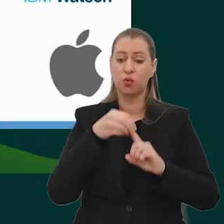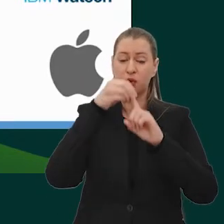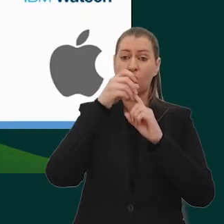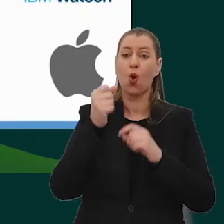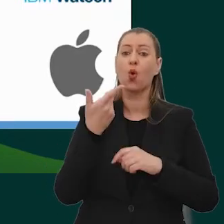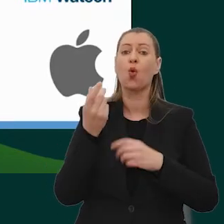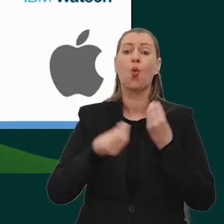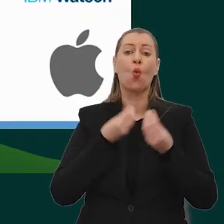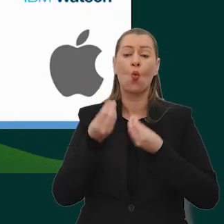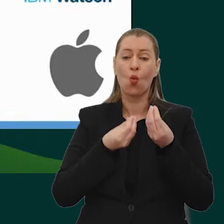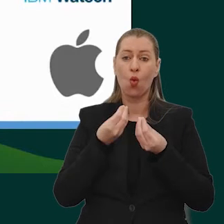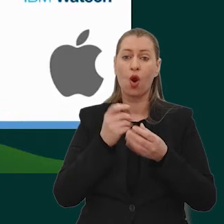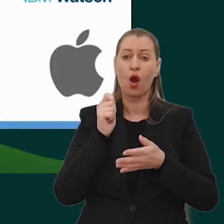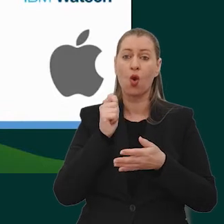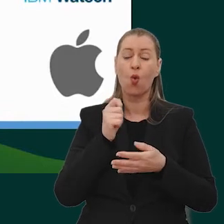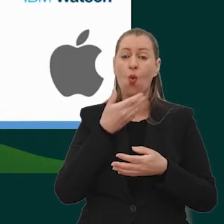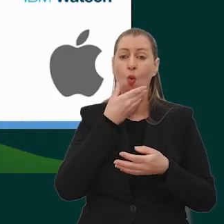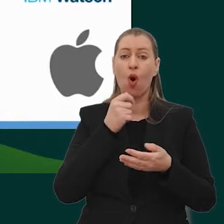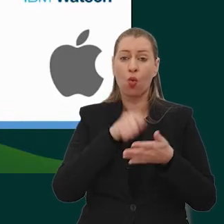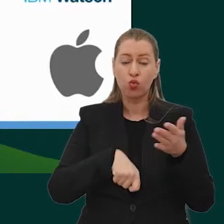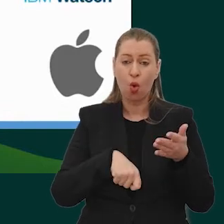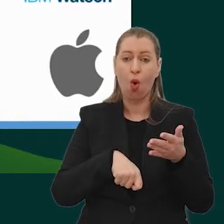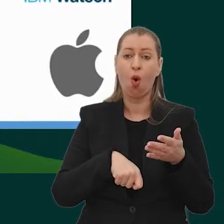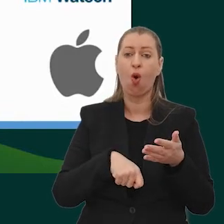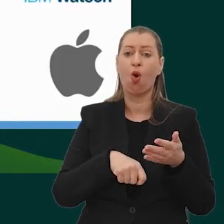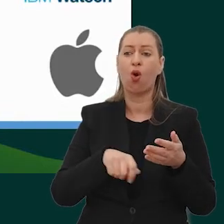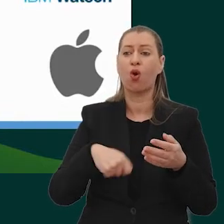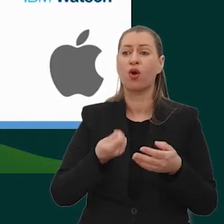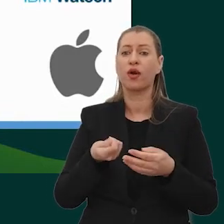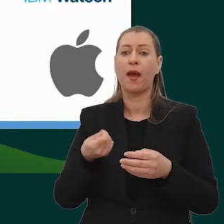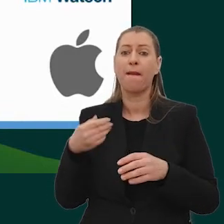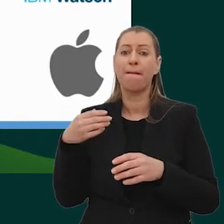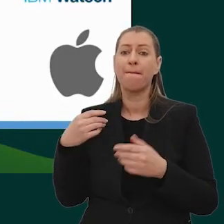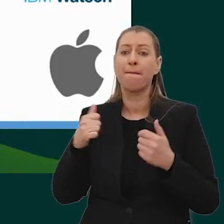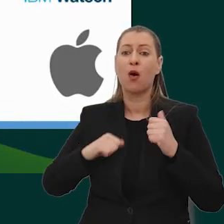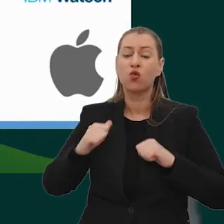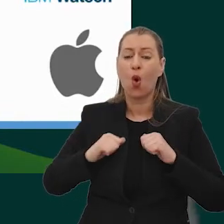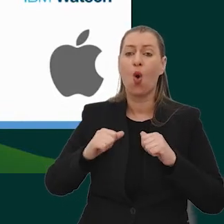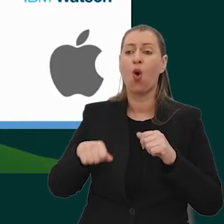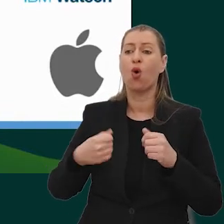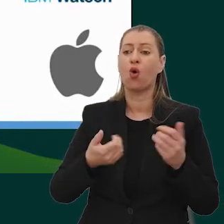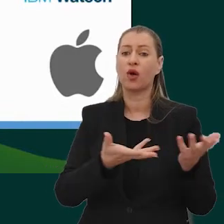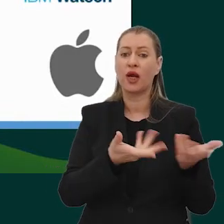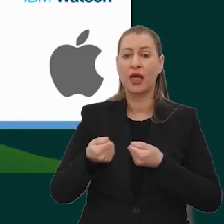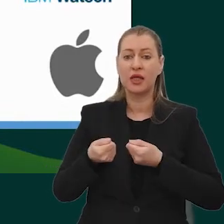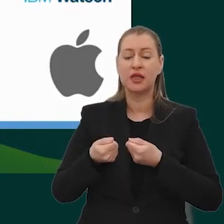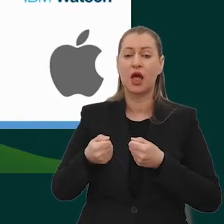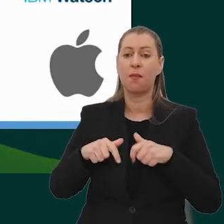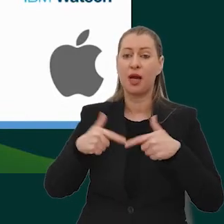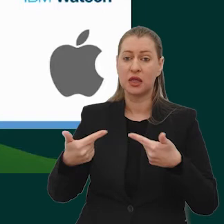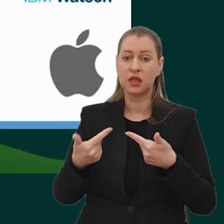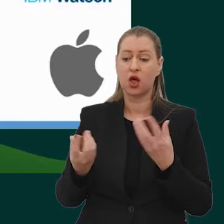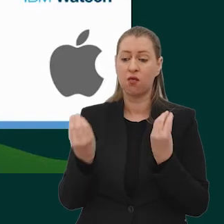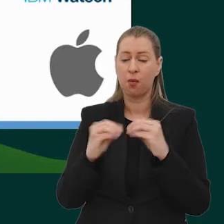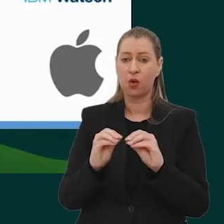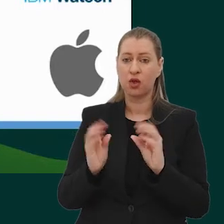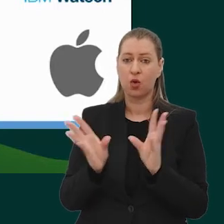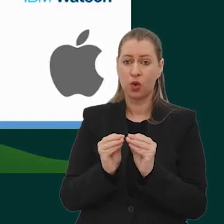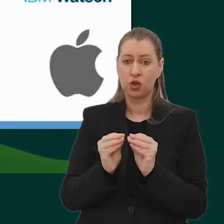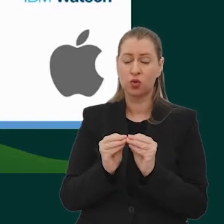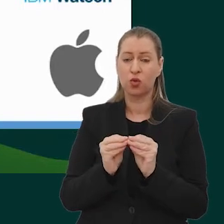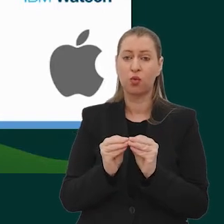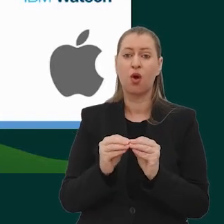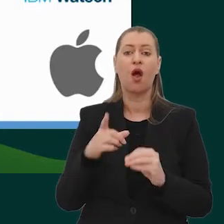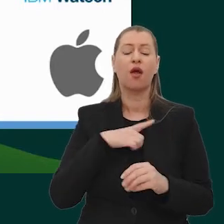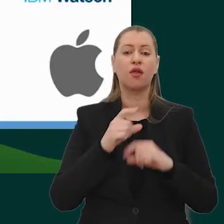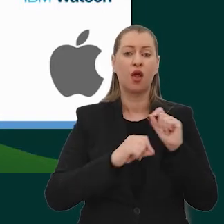que é o ator ou quem está recebendo a ação e vai trazer aquelas pequenas partes para um resumo, né? A extração de